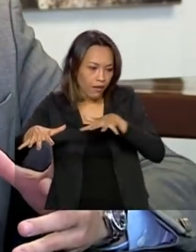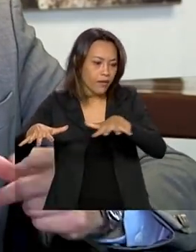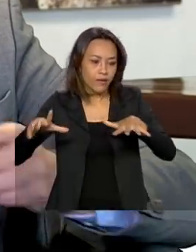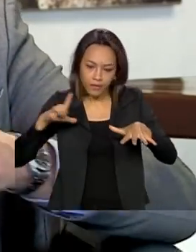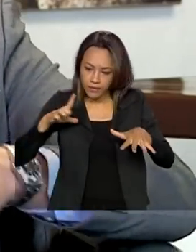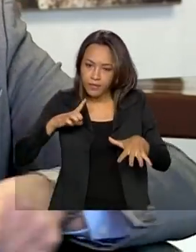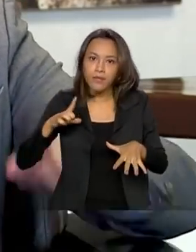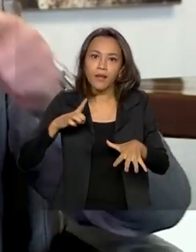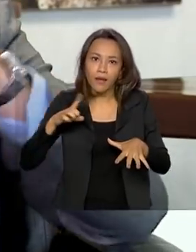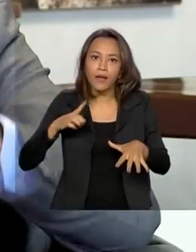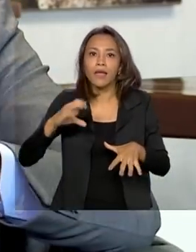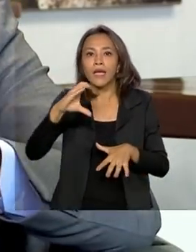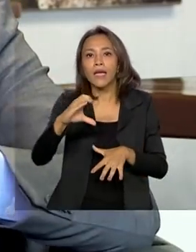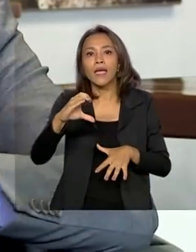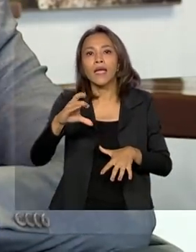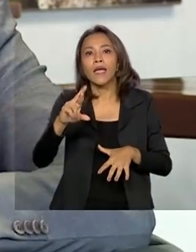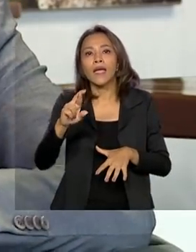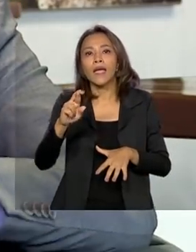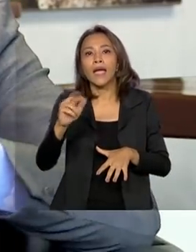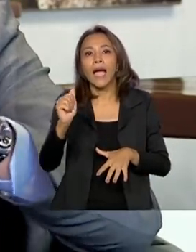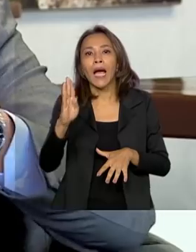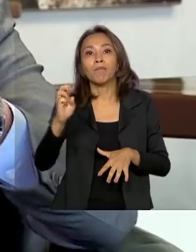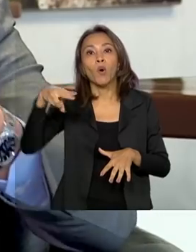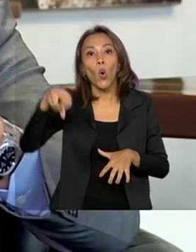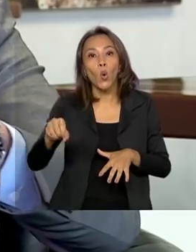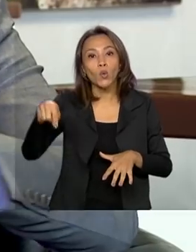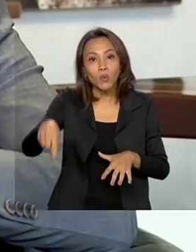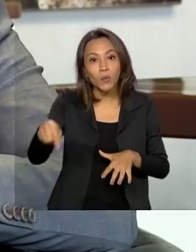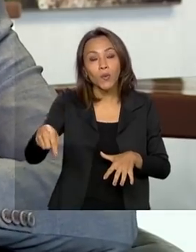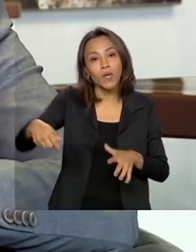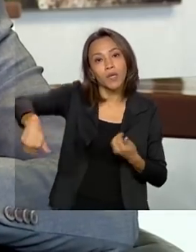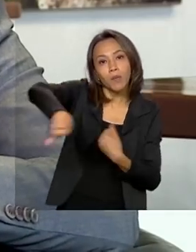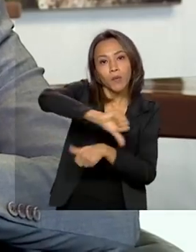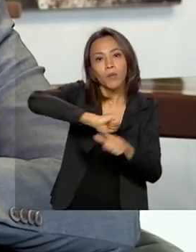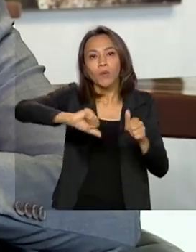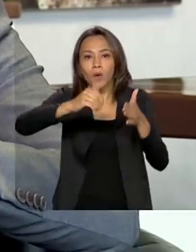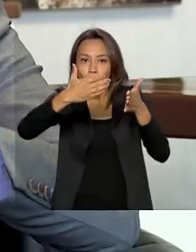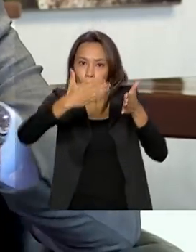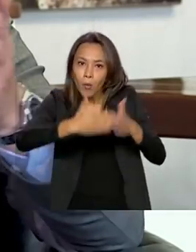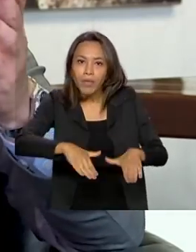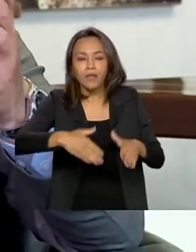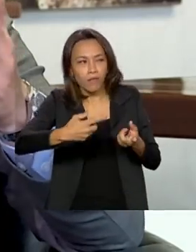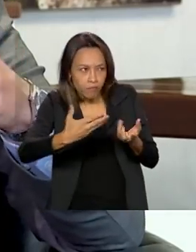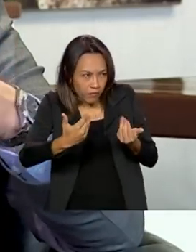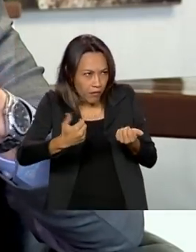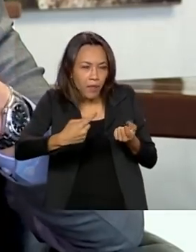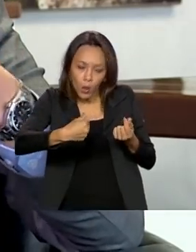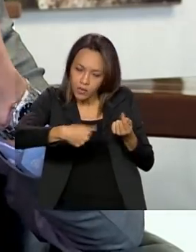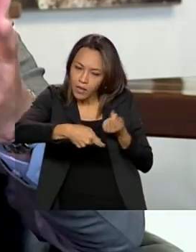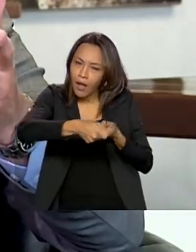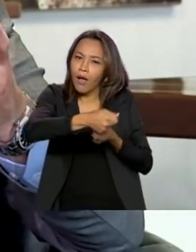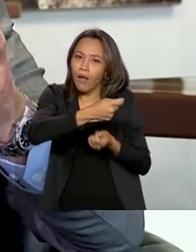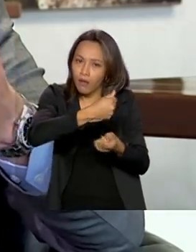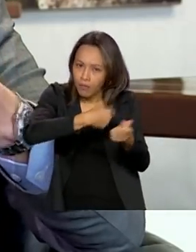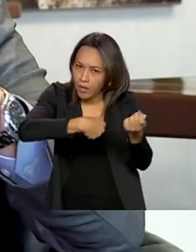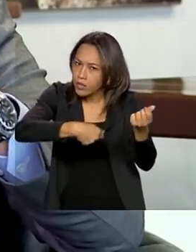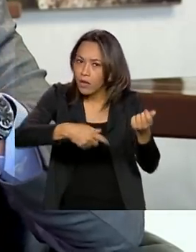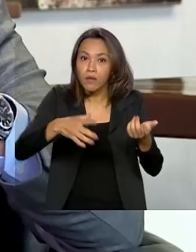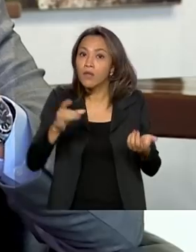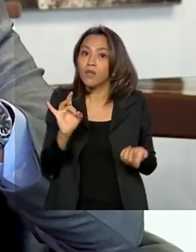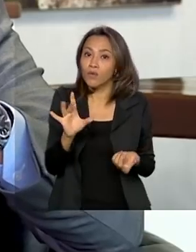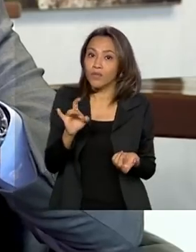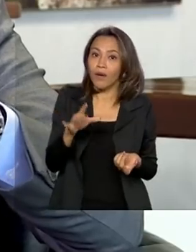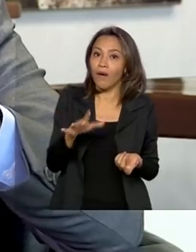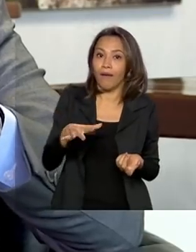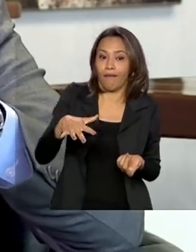de carbono e converter este crédito de carbono em ativos para serem negociados. E aí vale áreas, não só privadas,